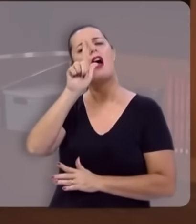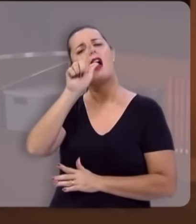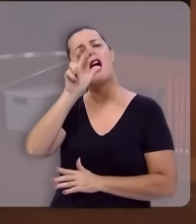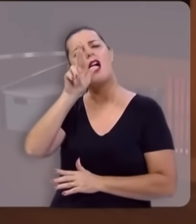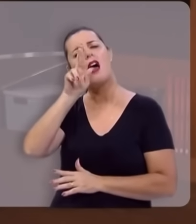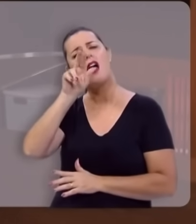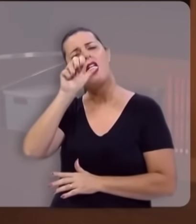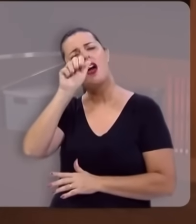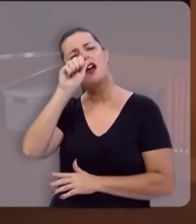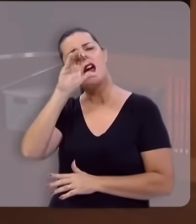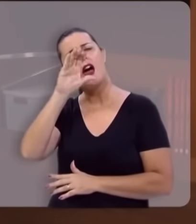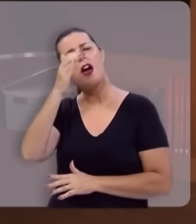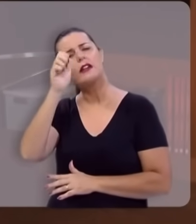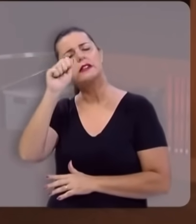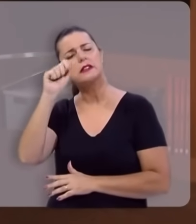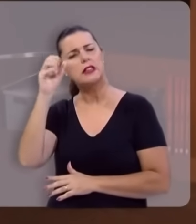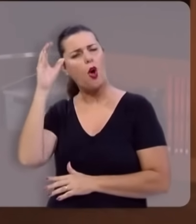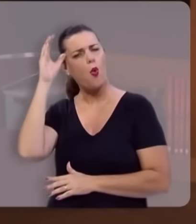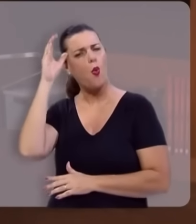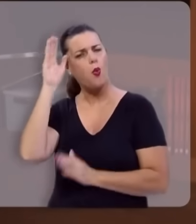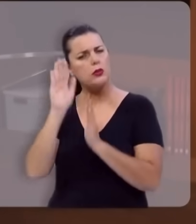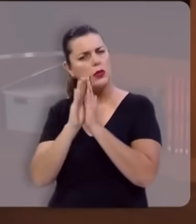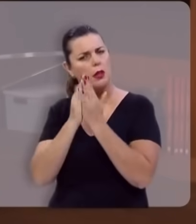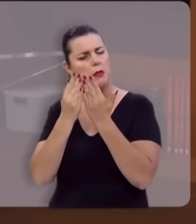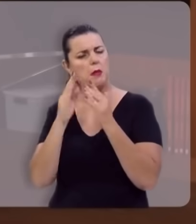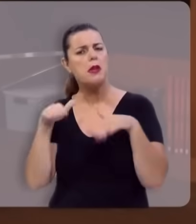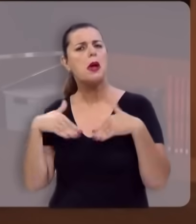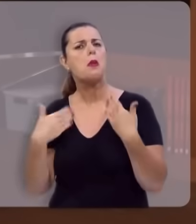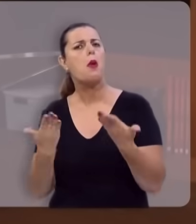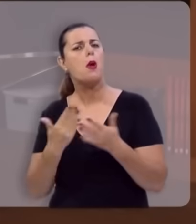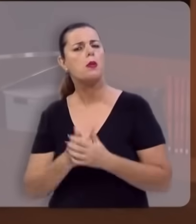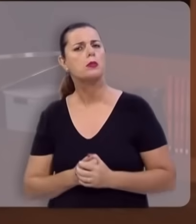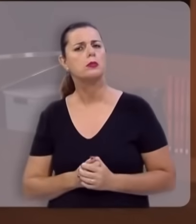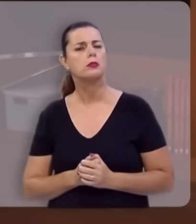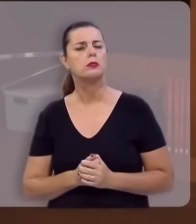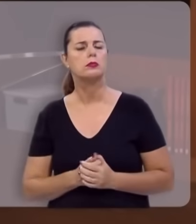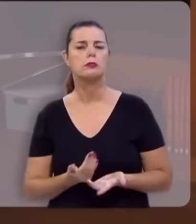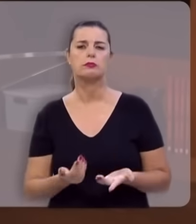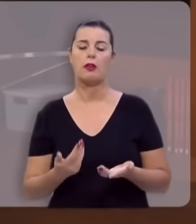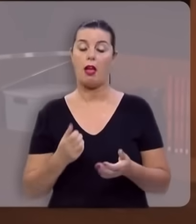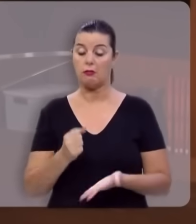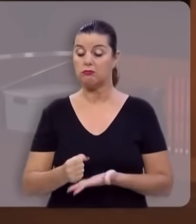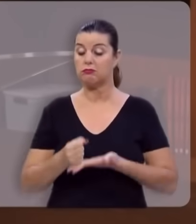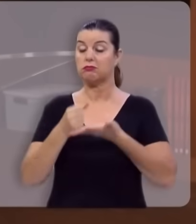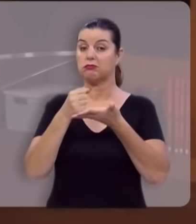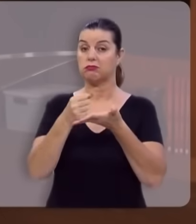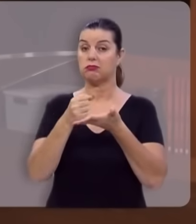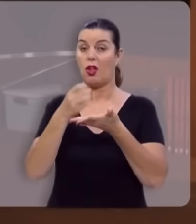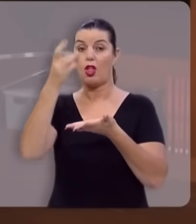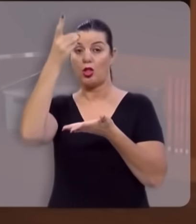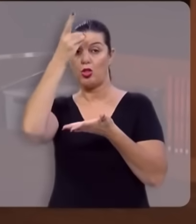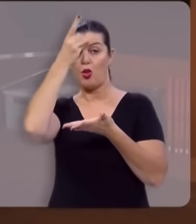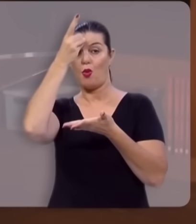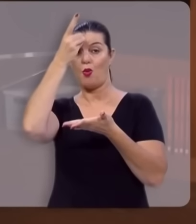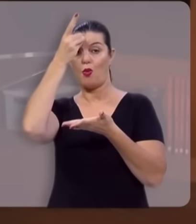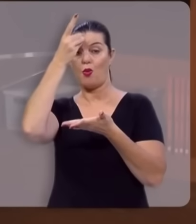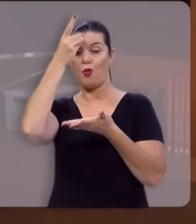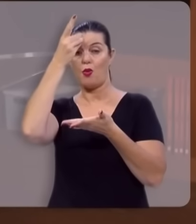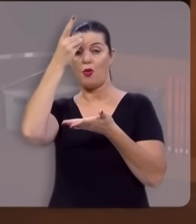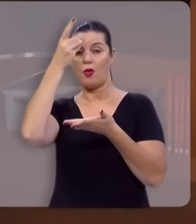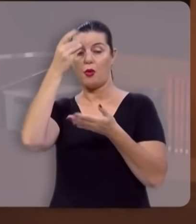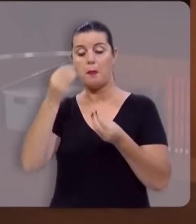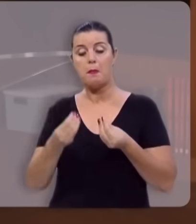Qual o conceito bíblico de graça? Graça é um favor, é um dom, é uma